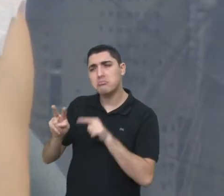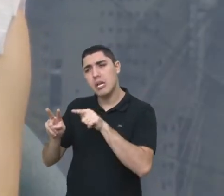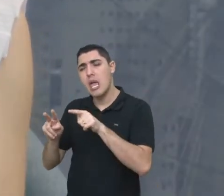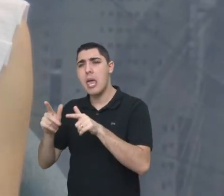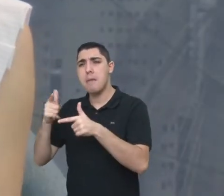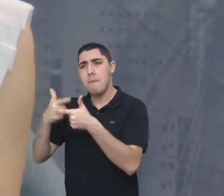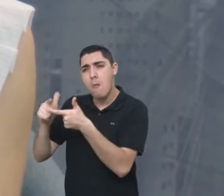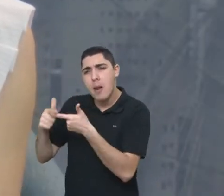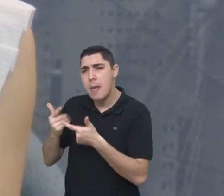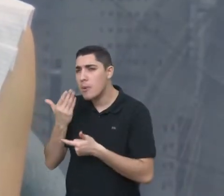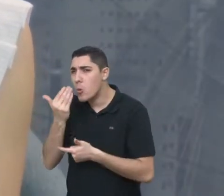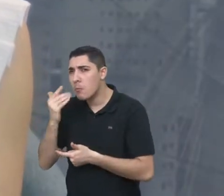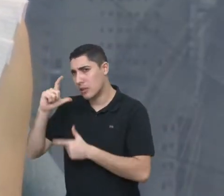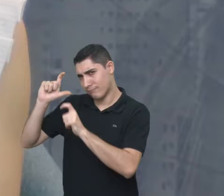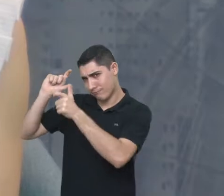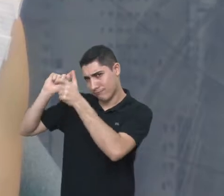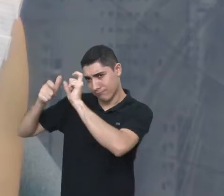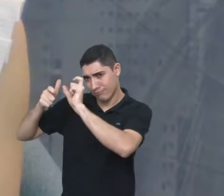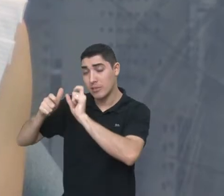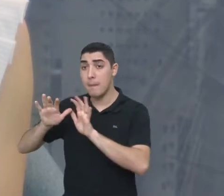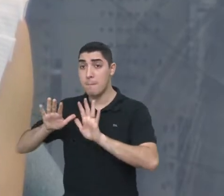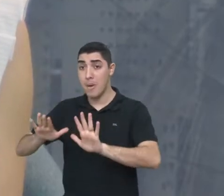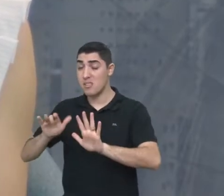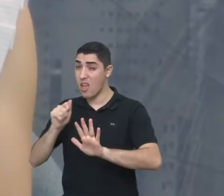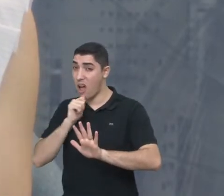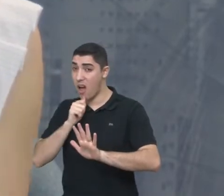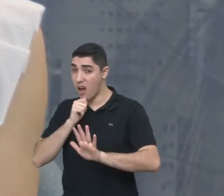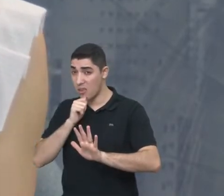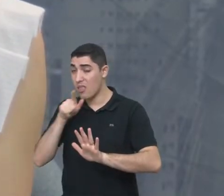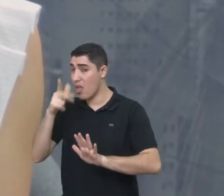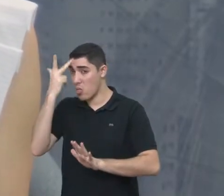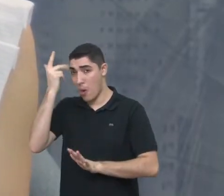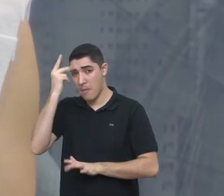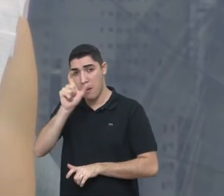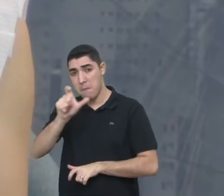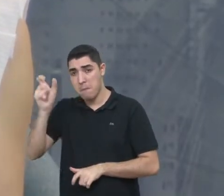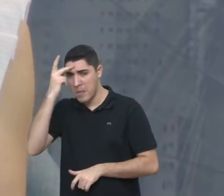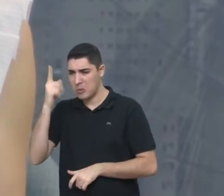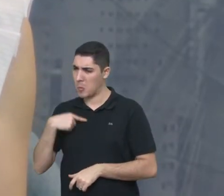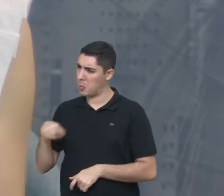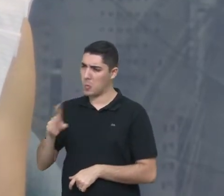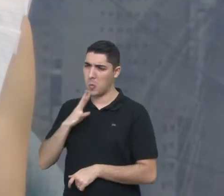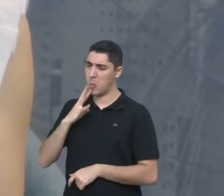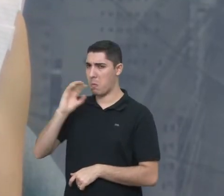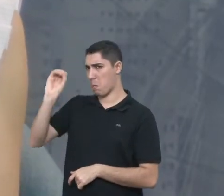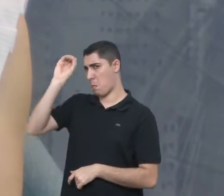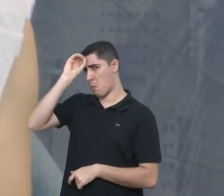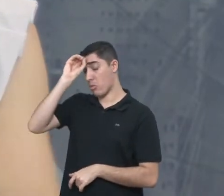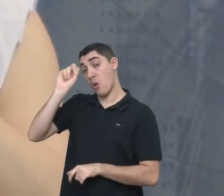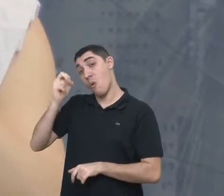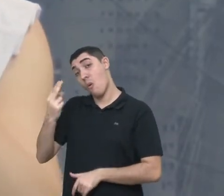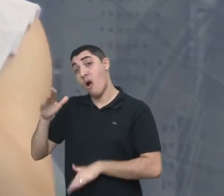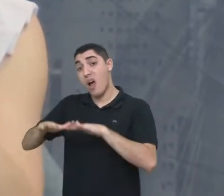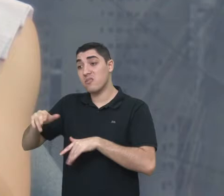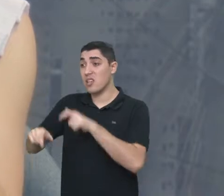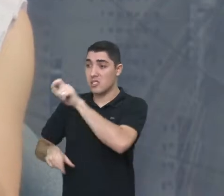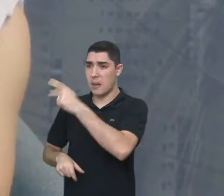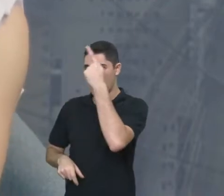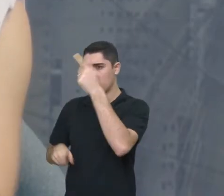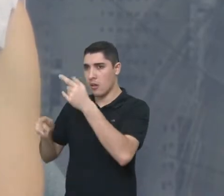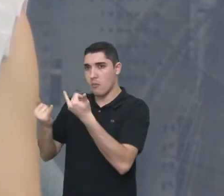alimentar, ou grande parte das pessoas, mas ainda é muito comum não saber o que é, ou achar que transtorno alimentar é aquela pessoa,